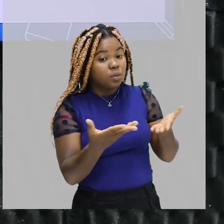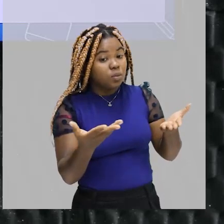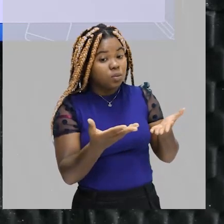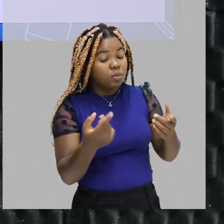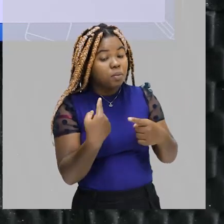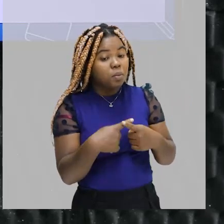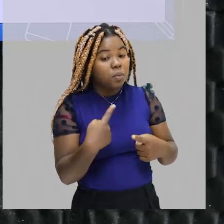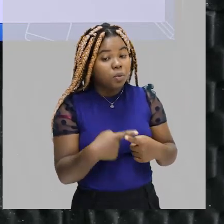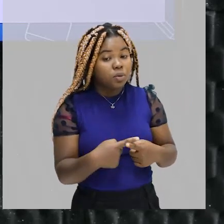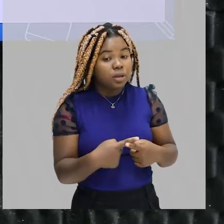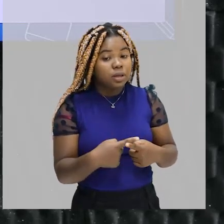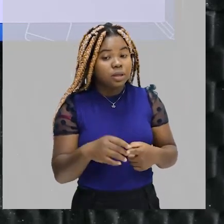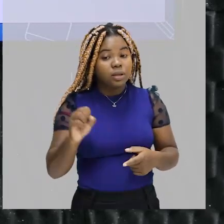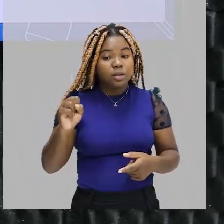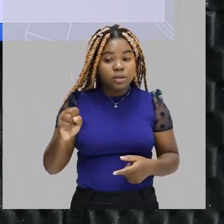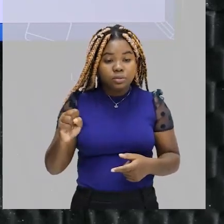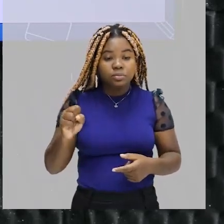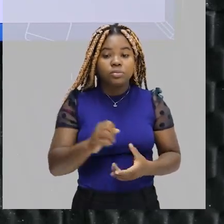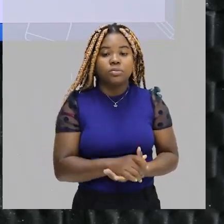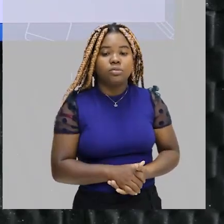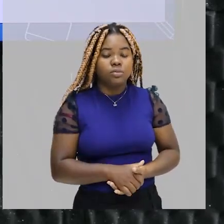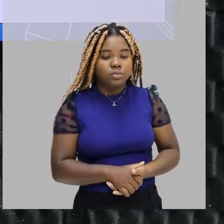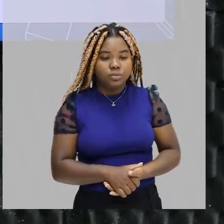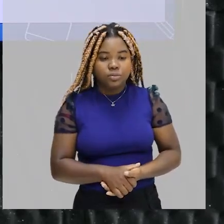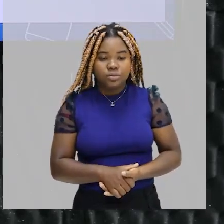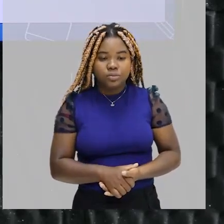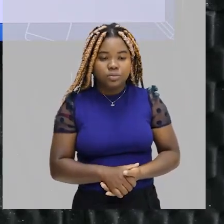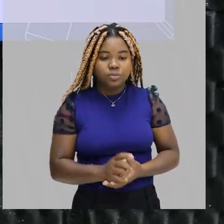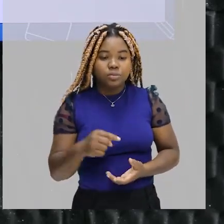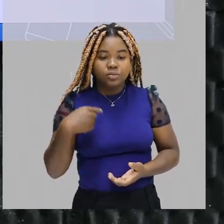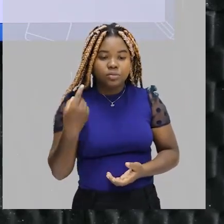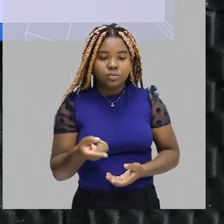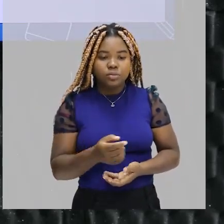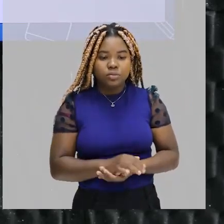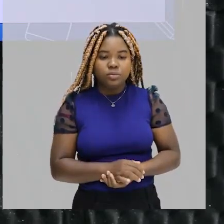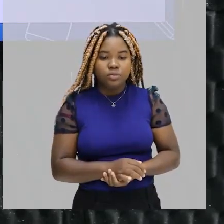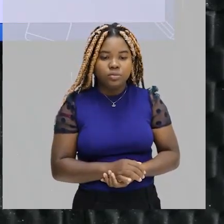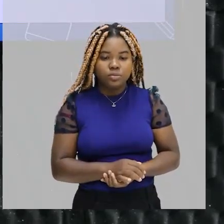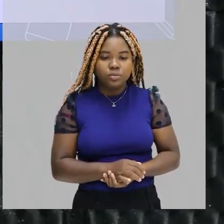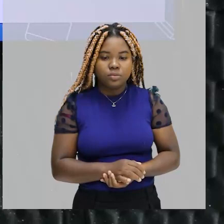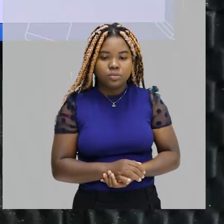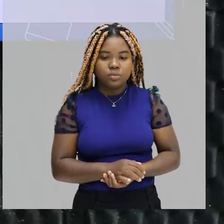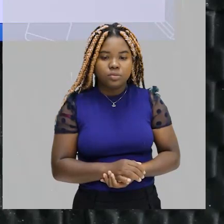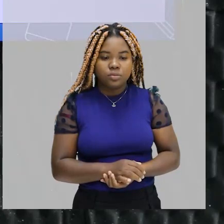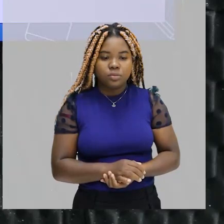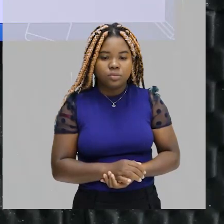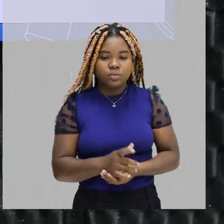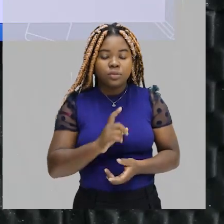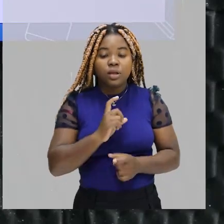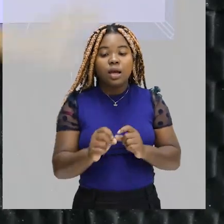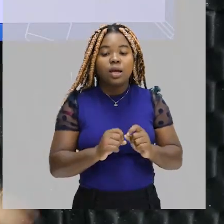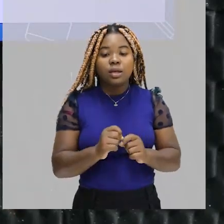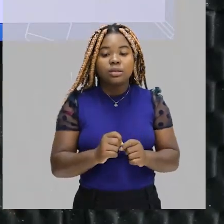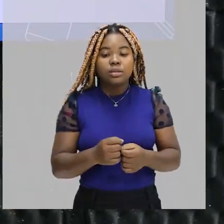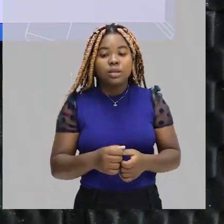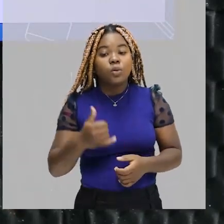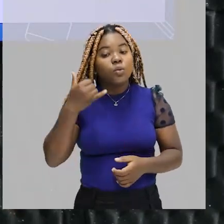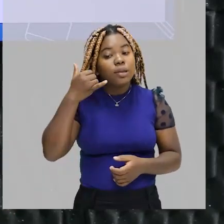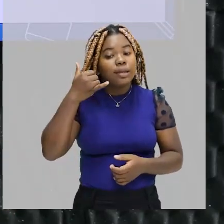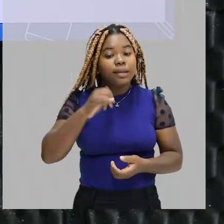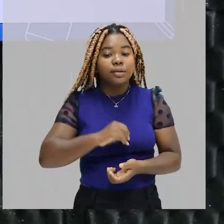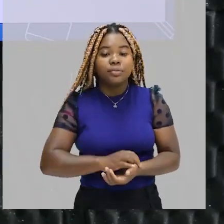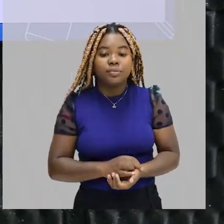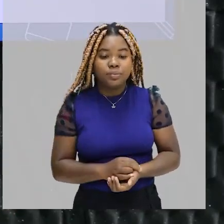termina em S concordando com o sujeito no singular. Depois, cell phone bills, as contas do telefone.